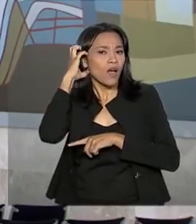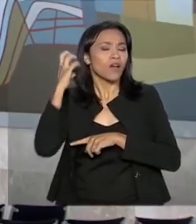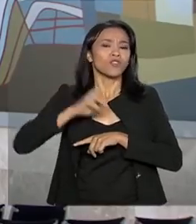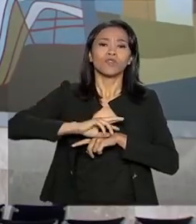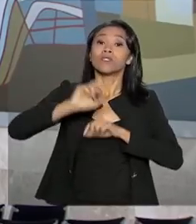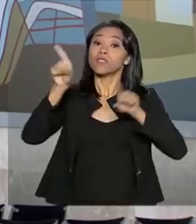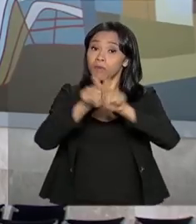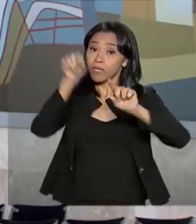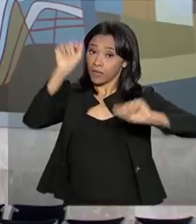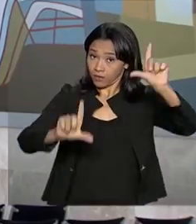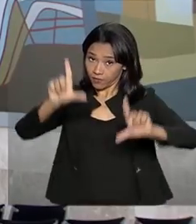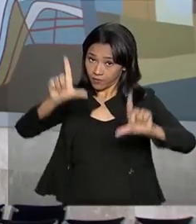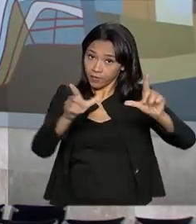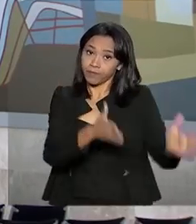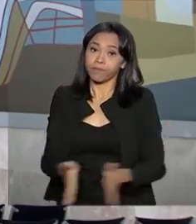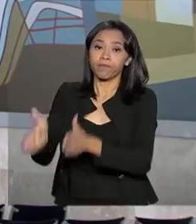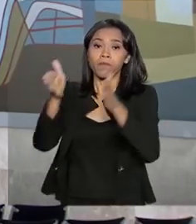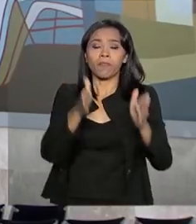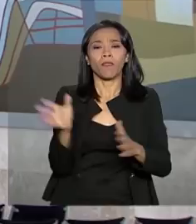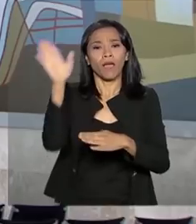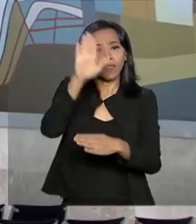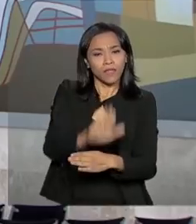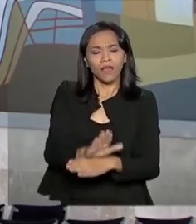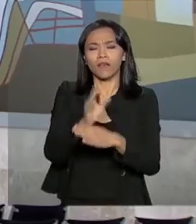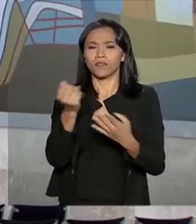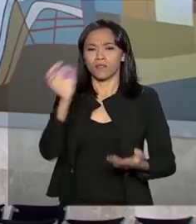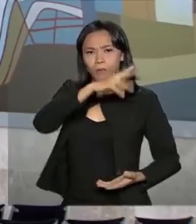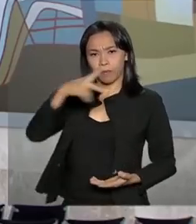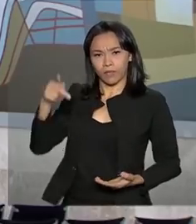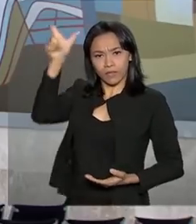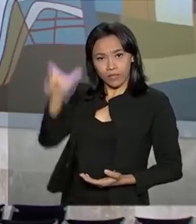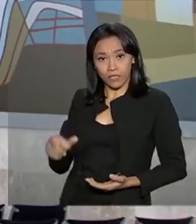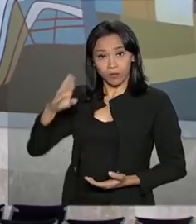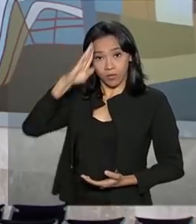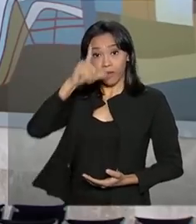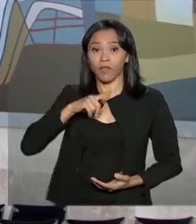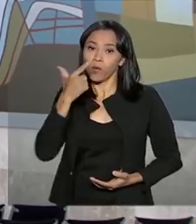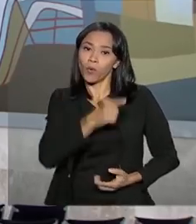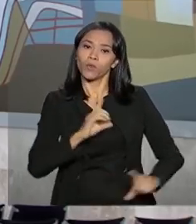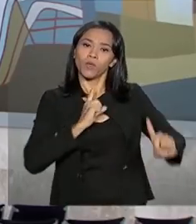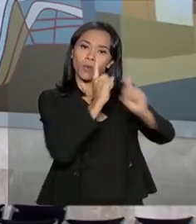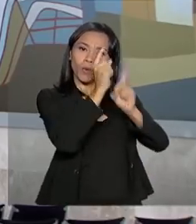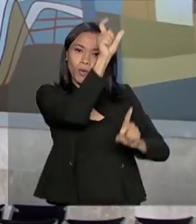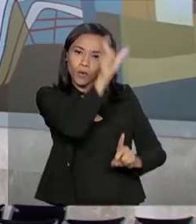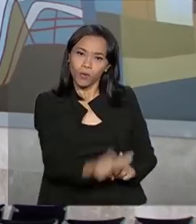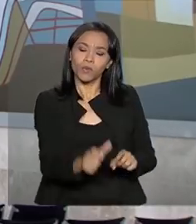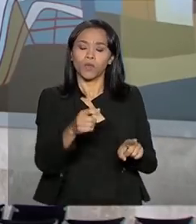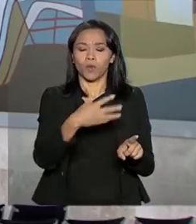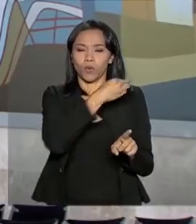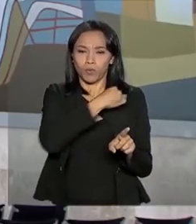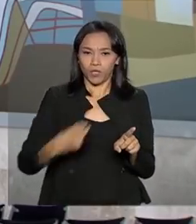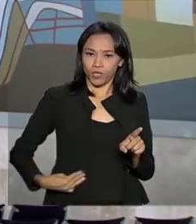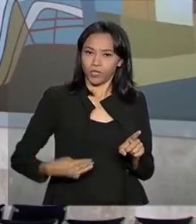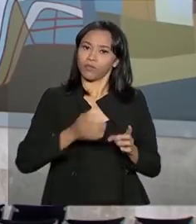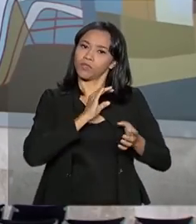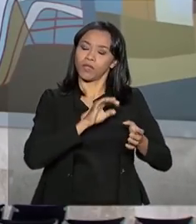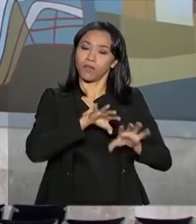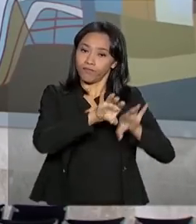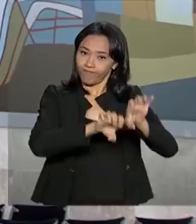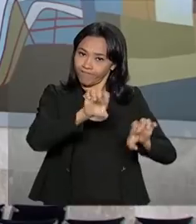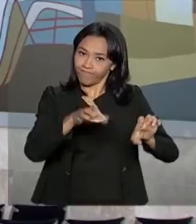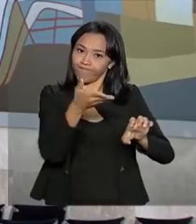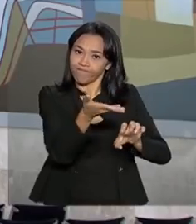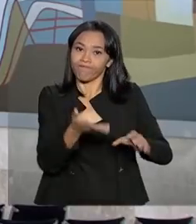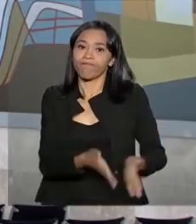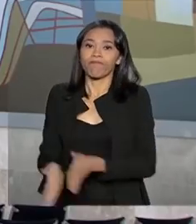televisão. E à tarde, o presidente se reúne com o ministro da Infraestrutura, Tarcísio Gomes de Freitas. Agora nós